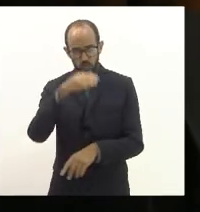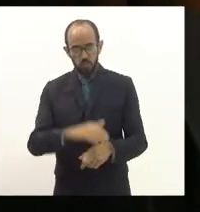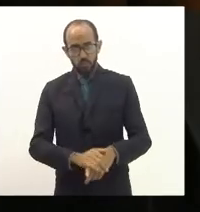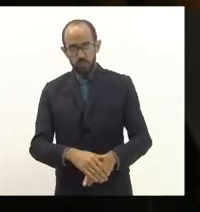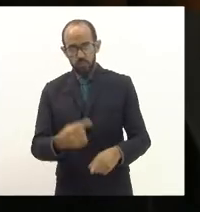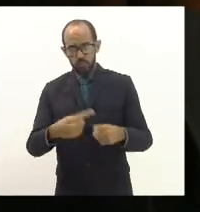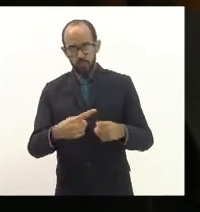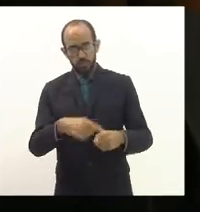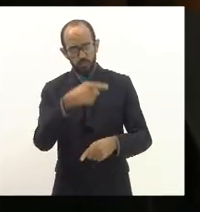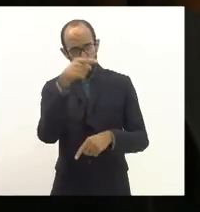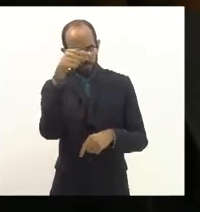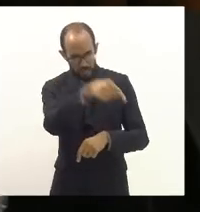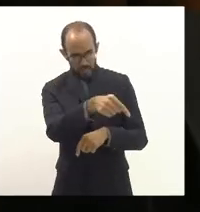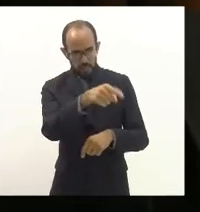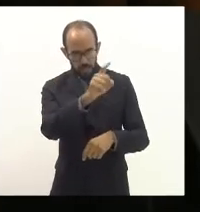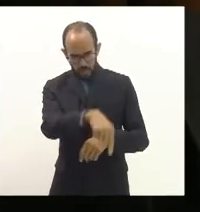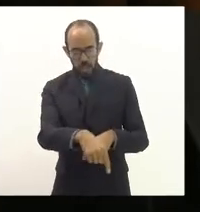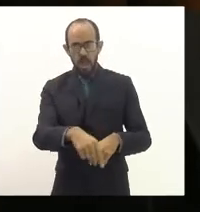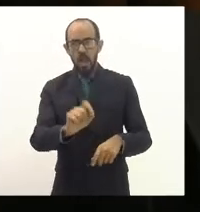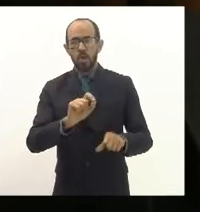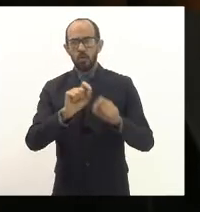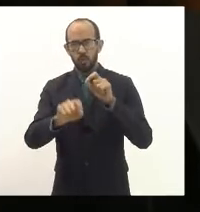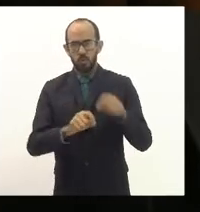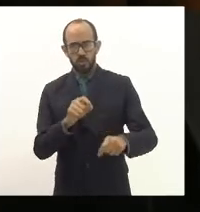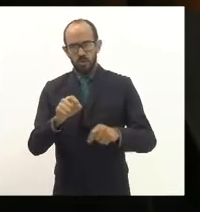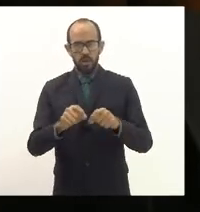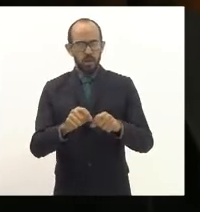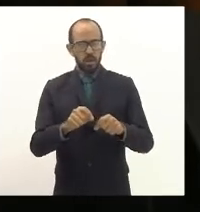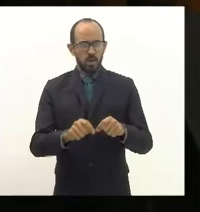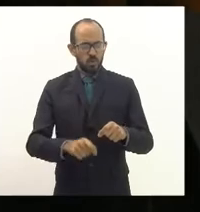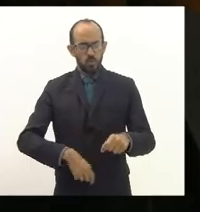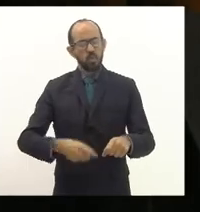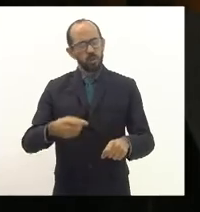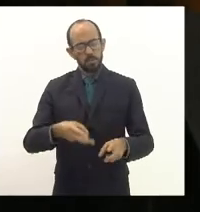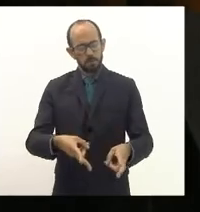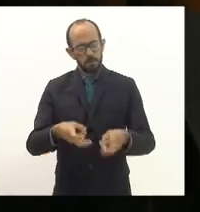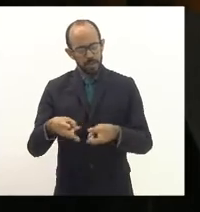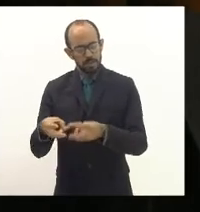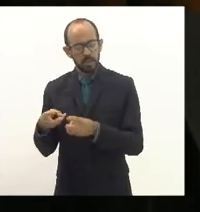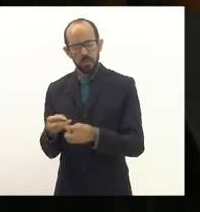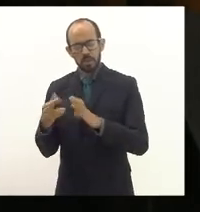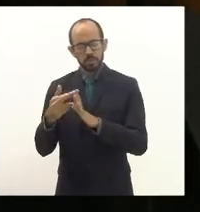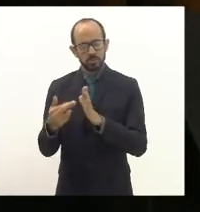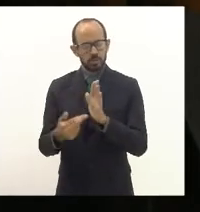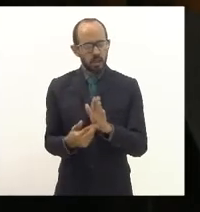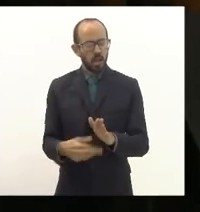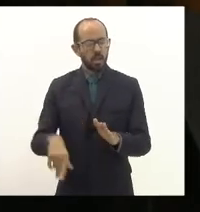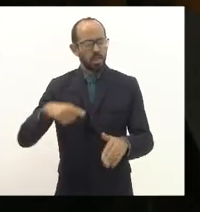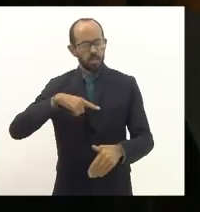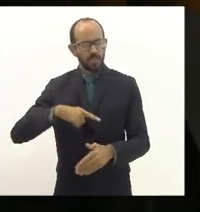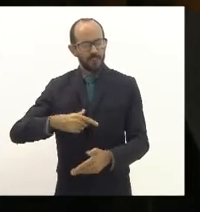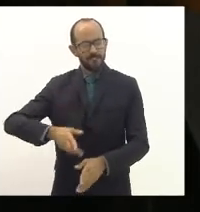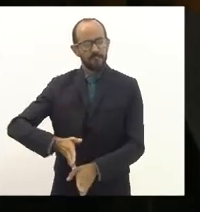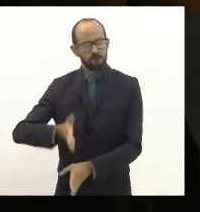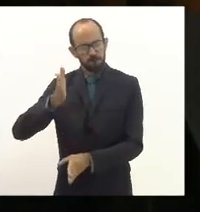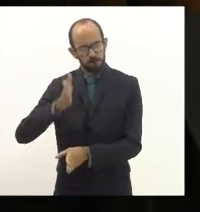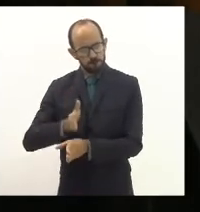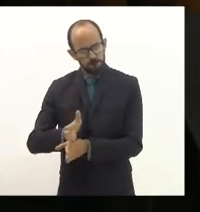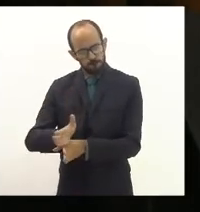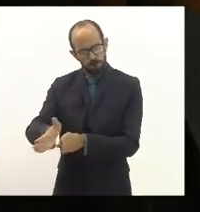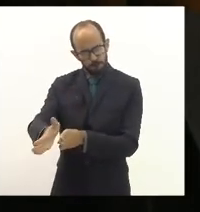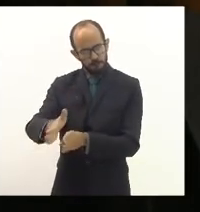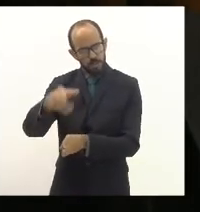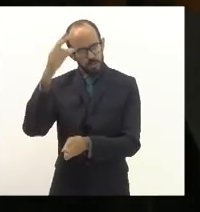dos bolsonaristas mais criteriosos, aquele que tem um pé firme e sabe ver